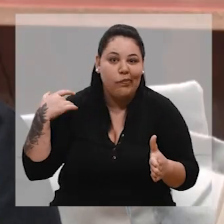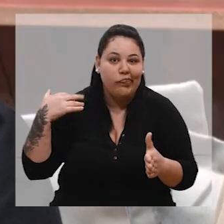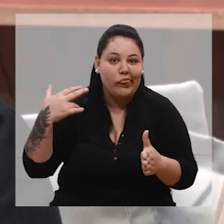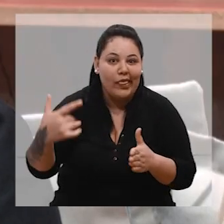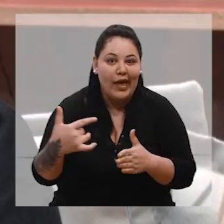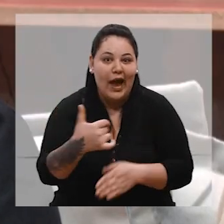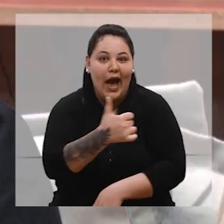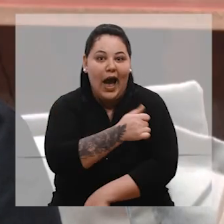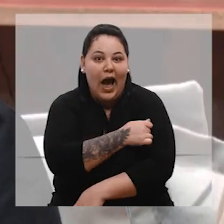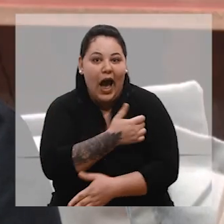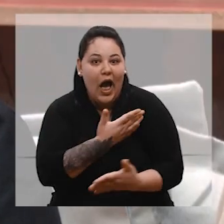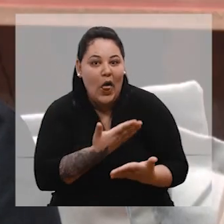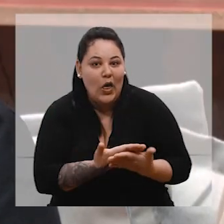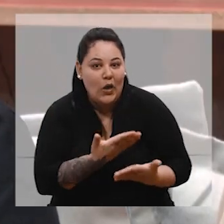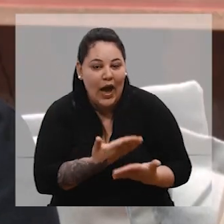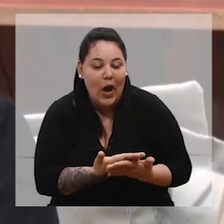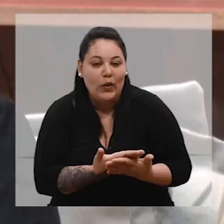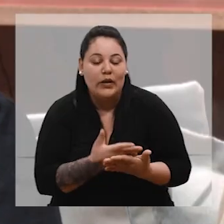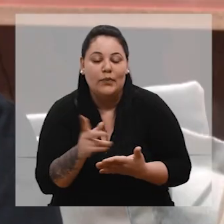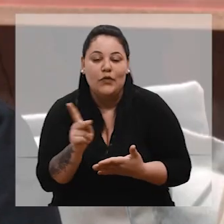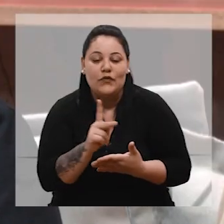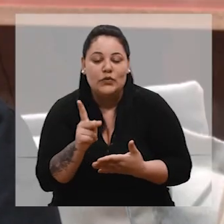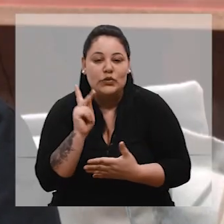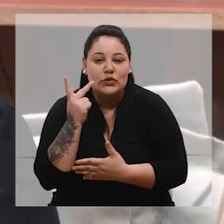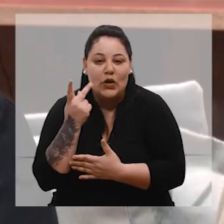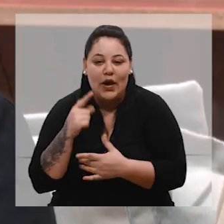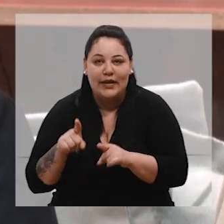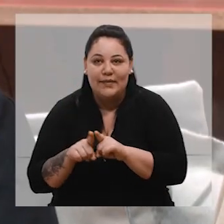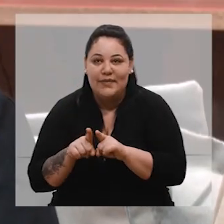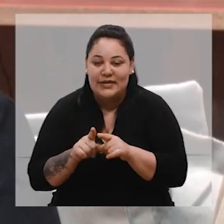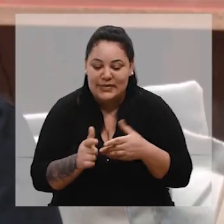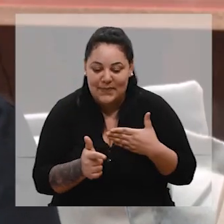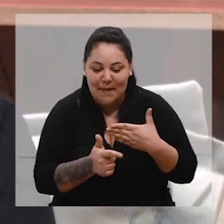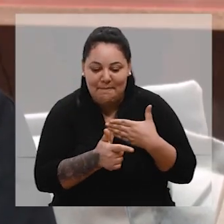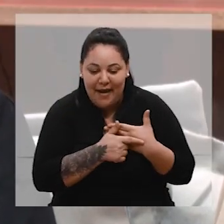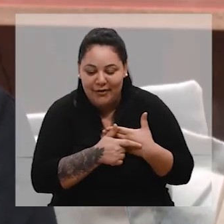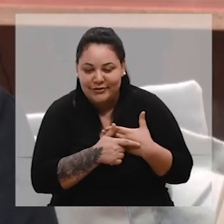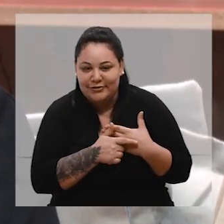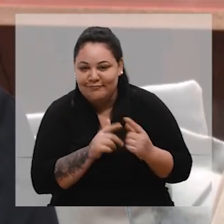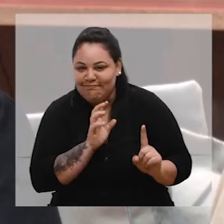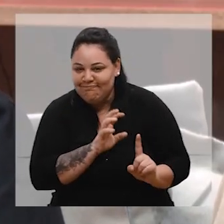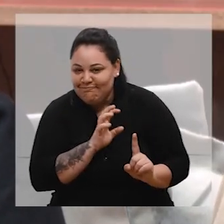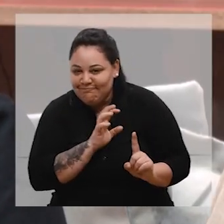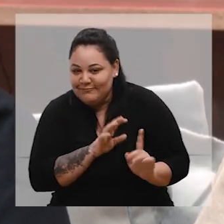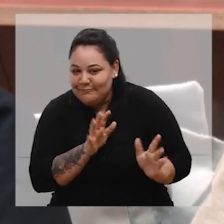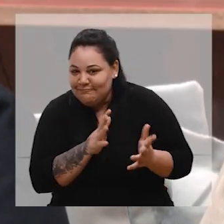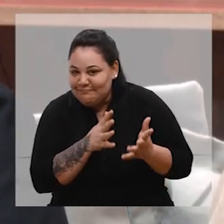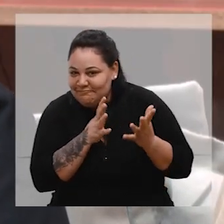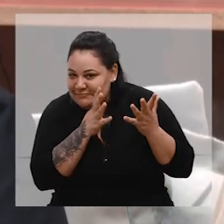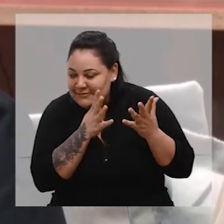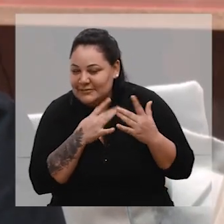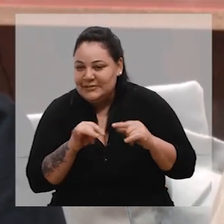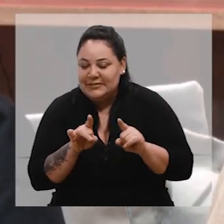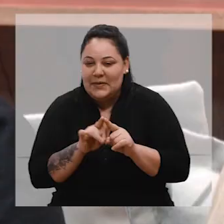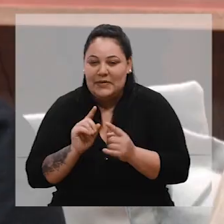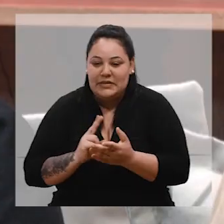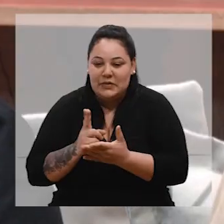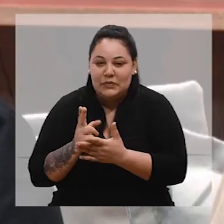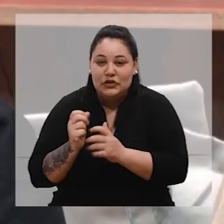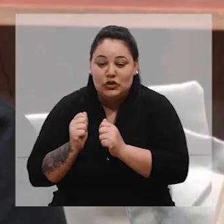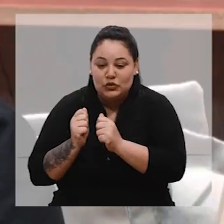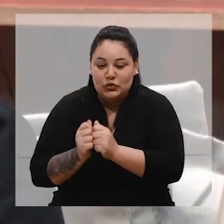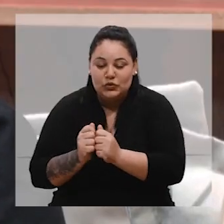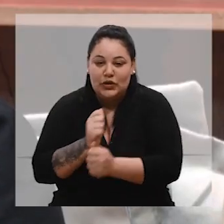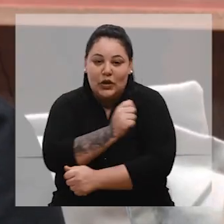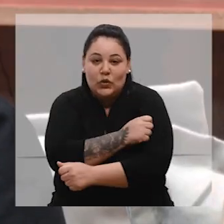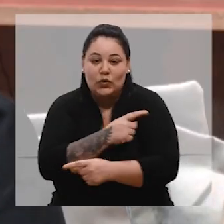de 18 anos de sala de aula como professor de História, e é esse papel de mobilizar, de instigar, né,